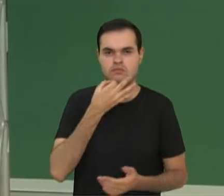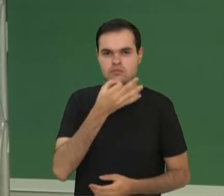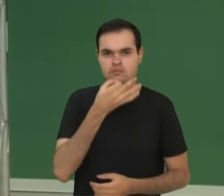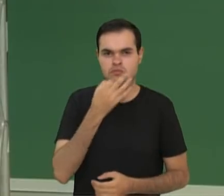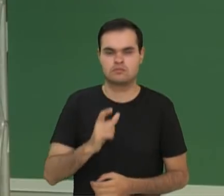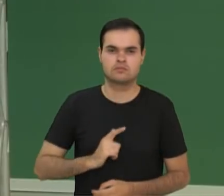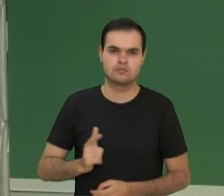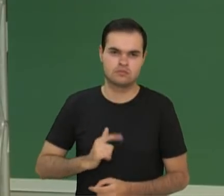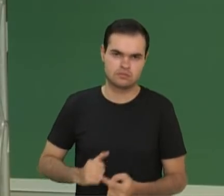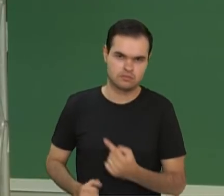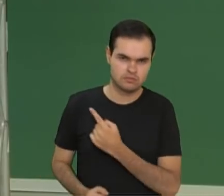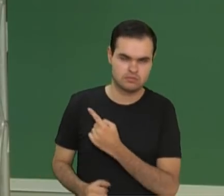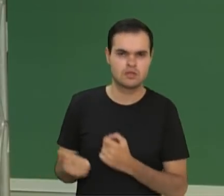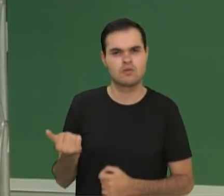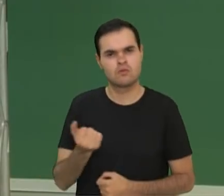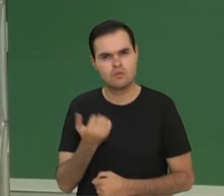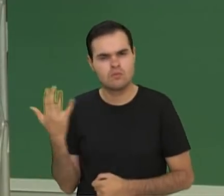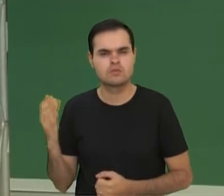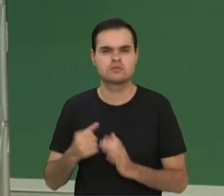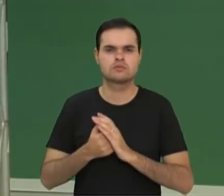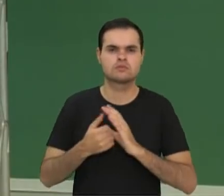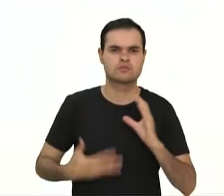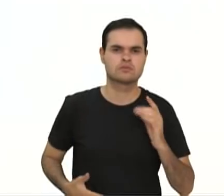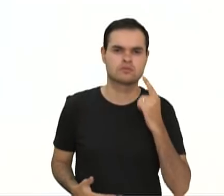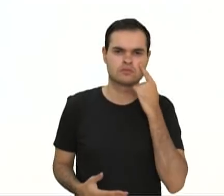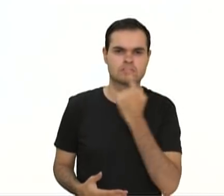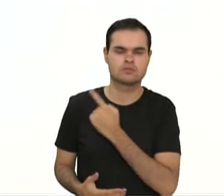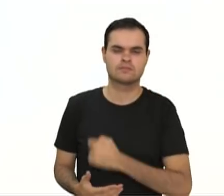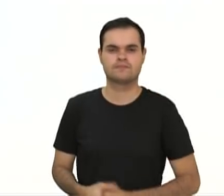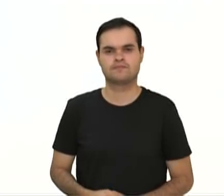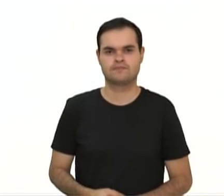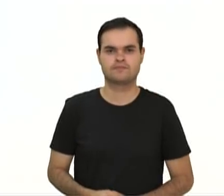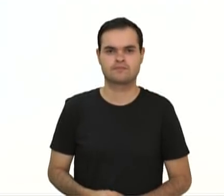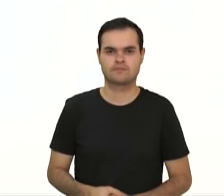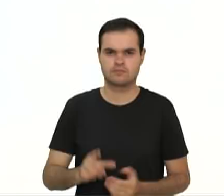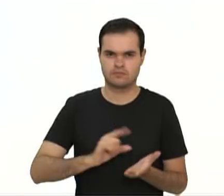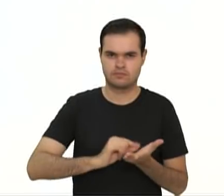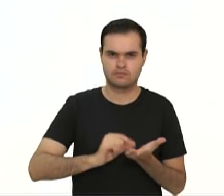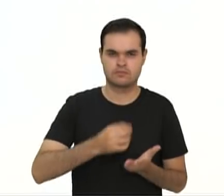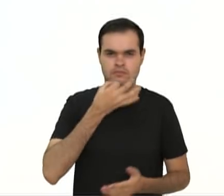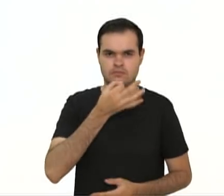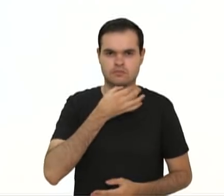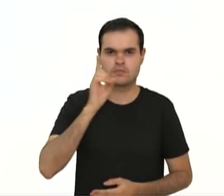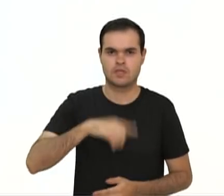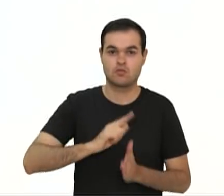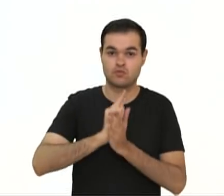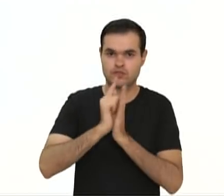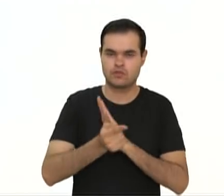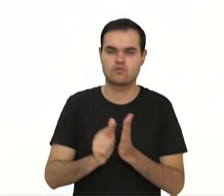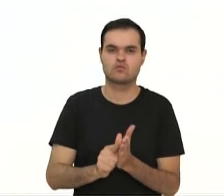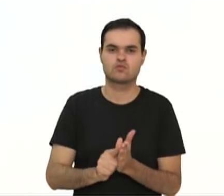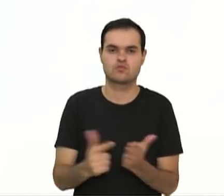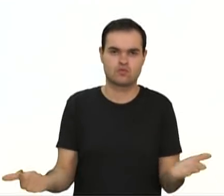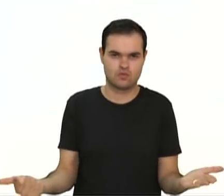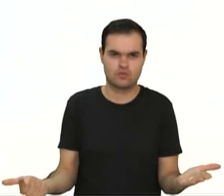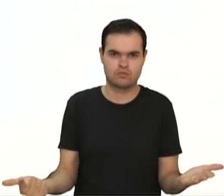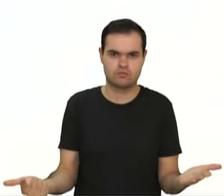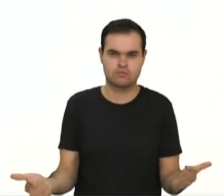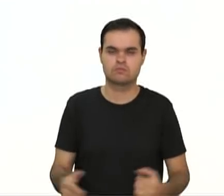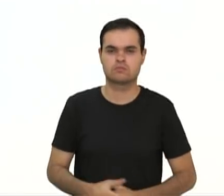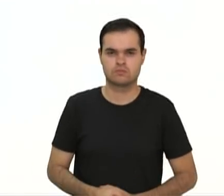Temos aqui já algumas características, são elas. O artigo de opinião ele é um gênero jornalístico,